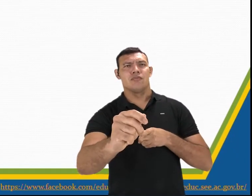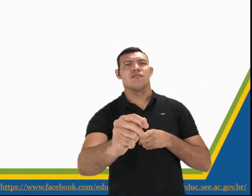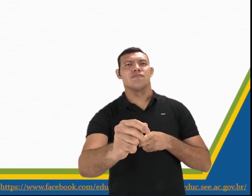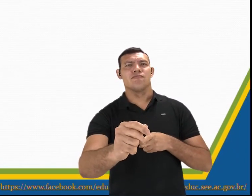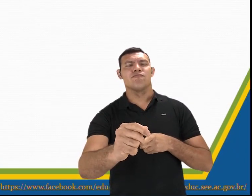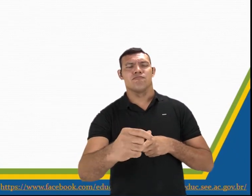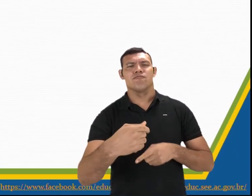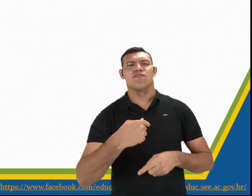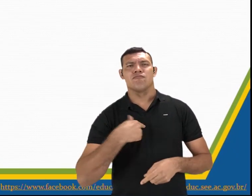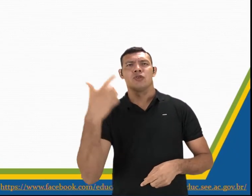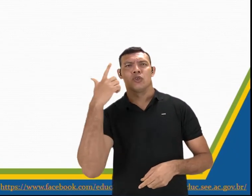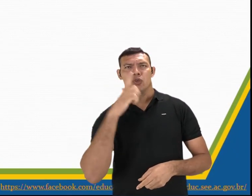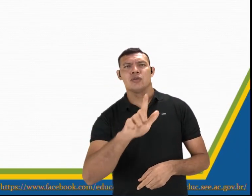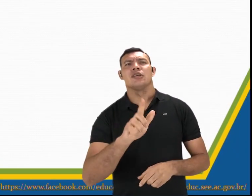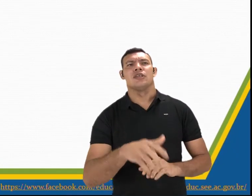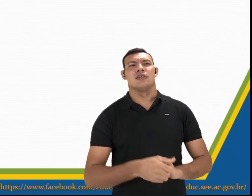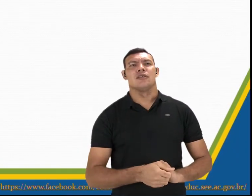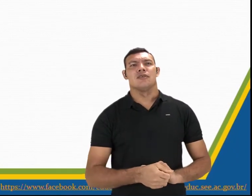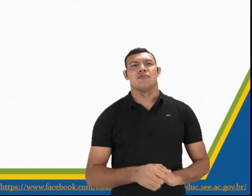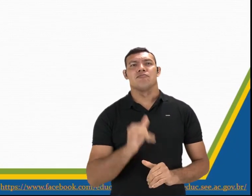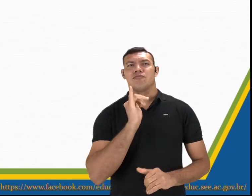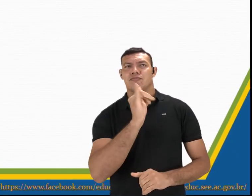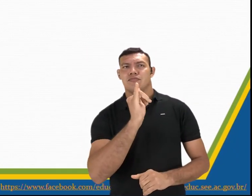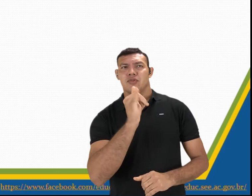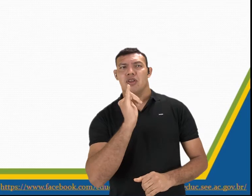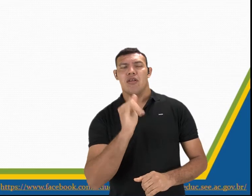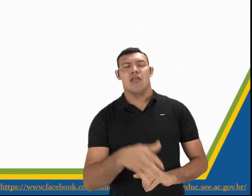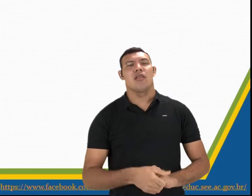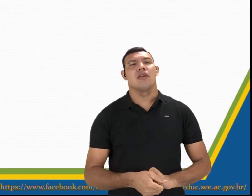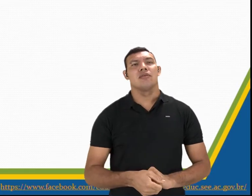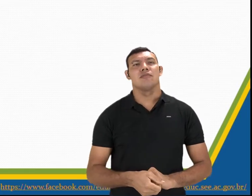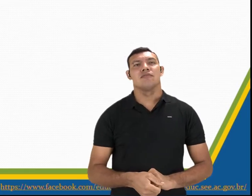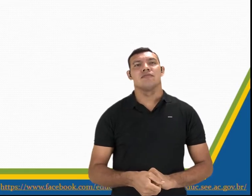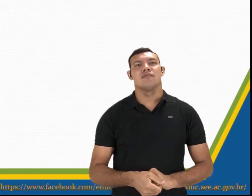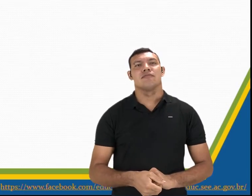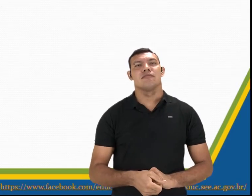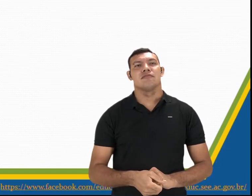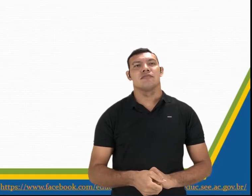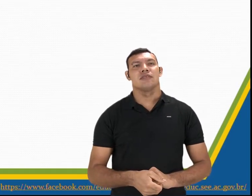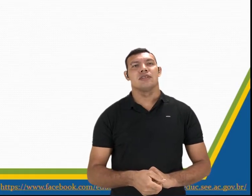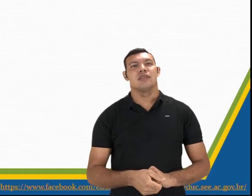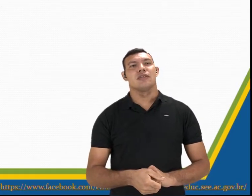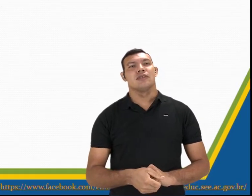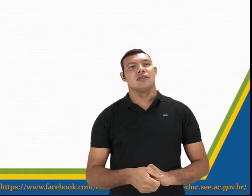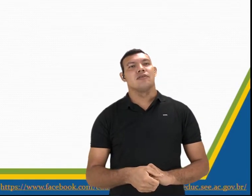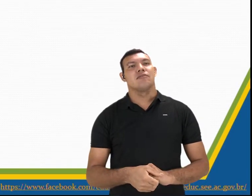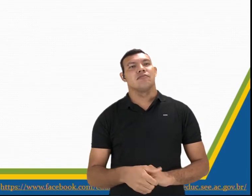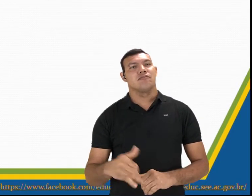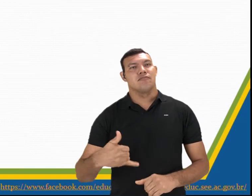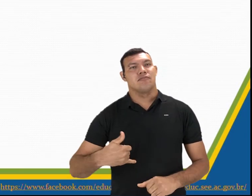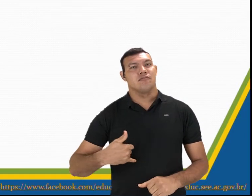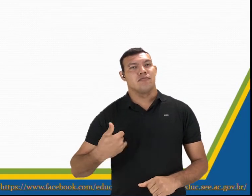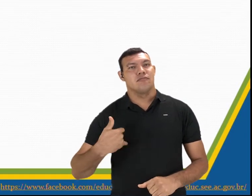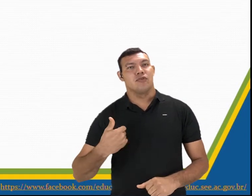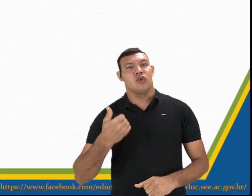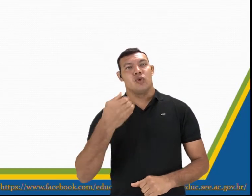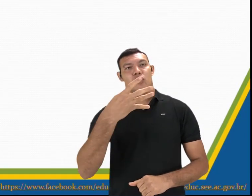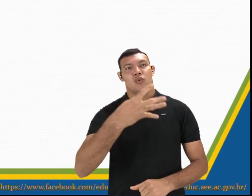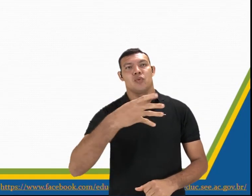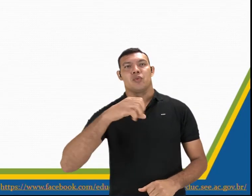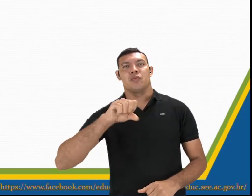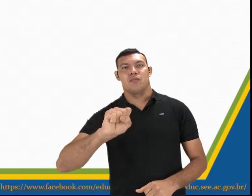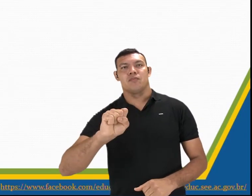a paciente que se curou da Covid-19. E completa 48 anos nessa segunda,